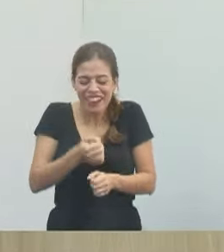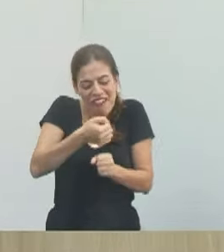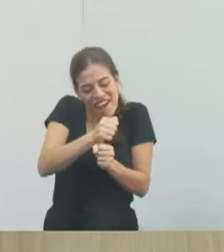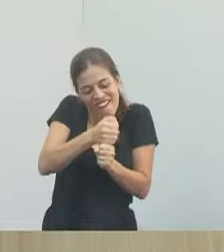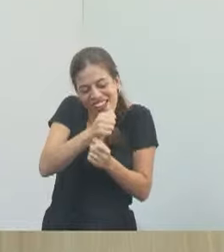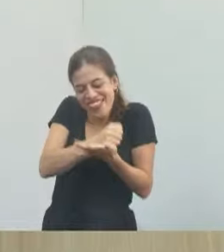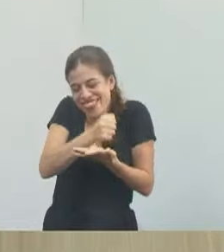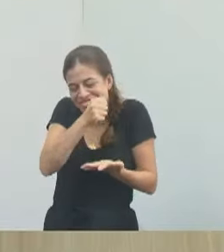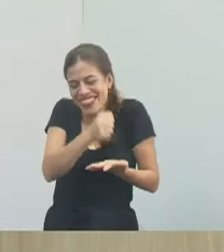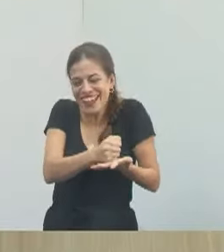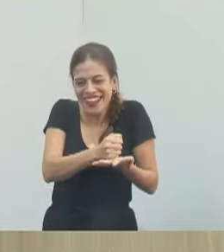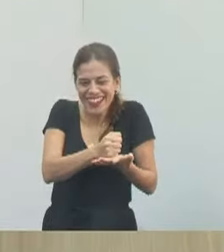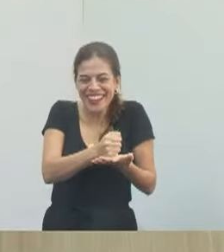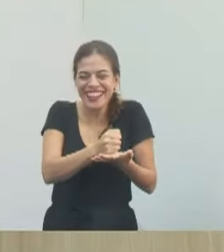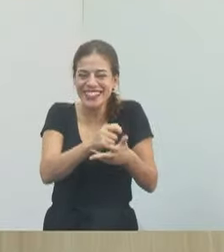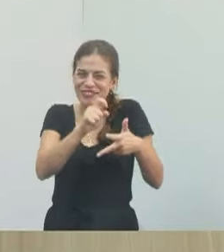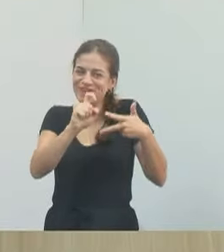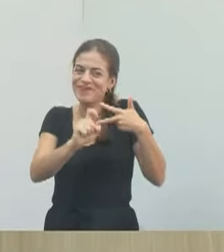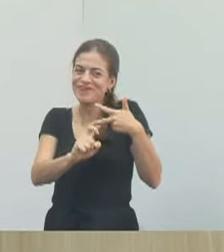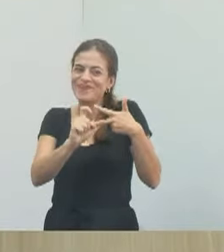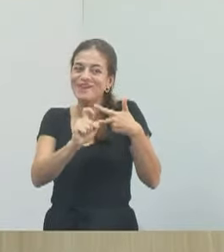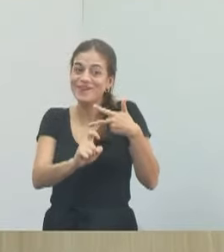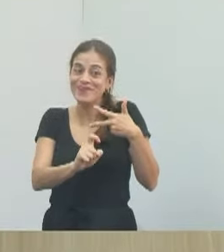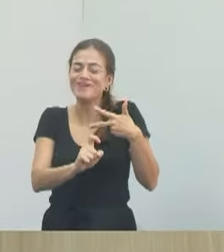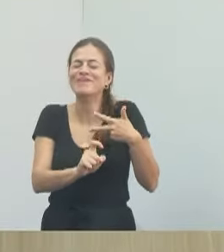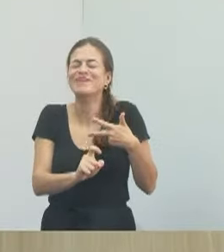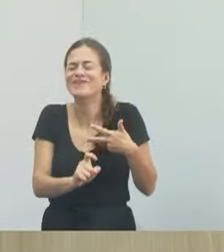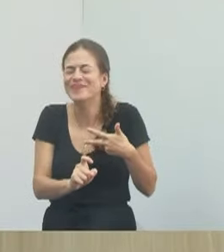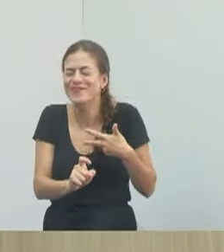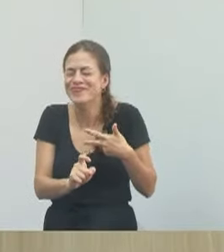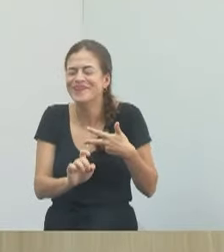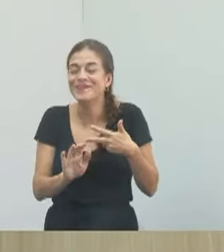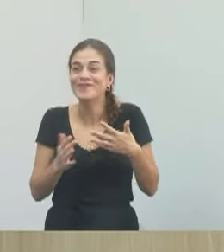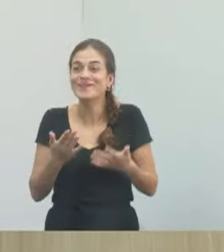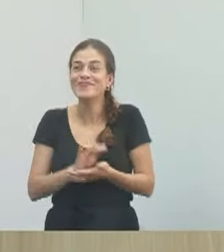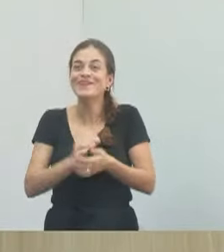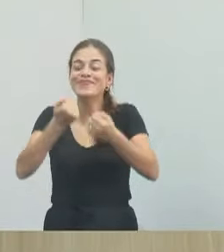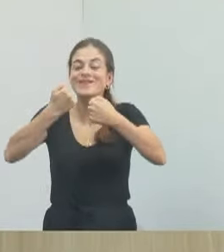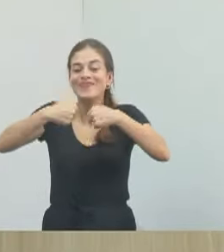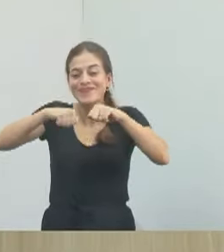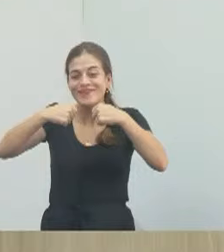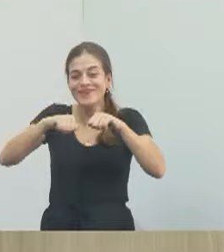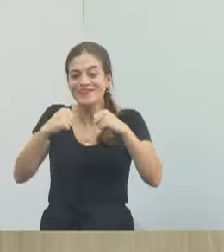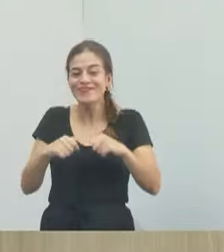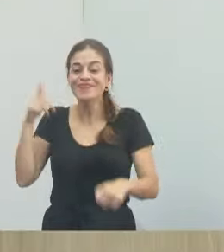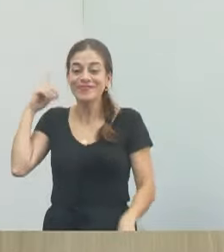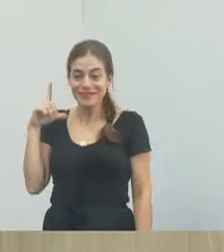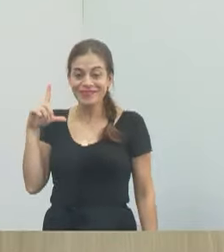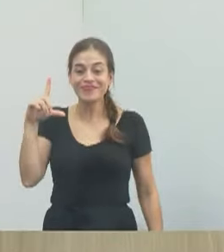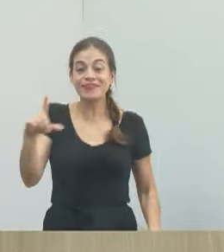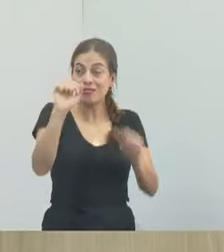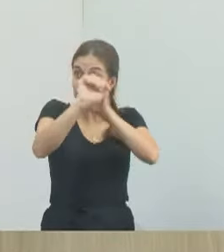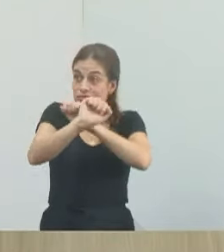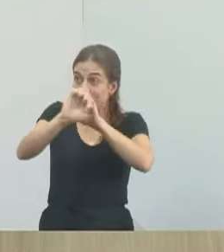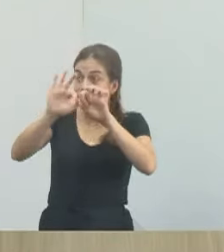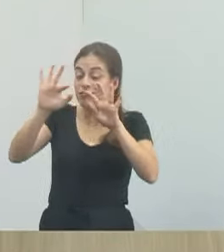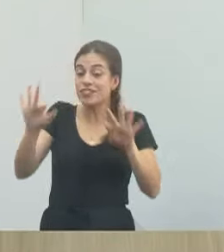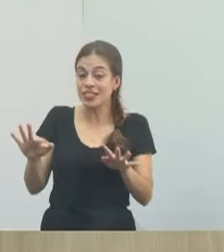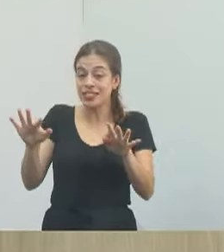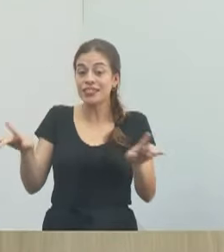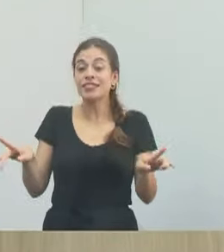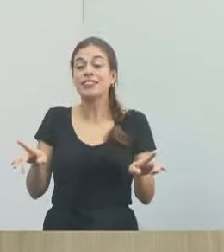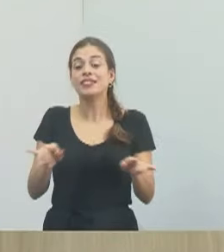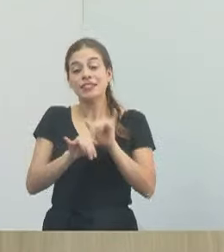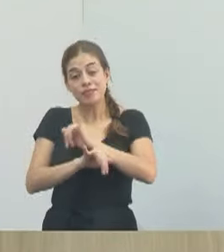e contratos firmados pelo poder executivo con a necessidade de garantir transparência e